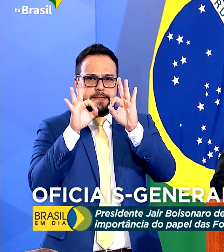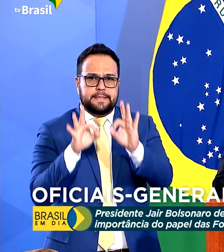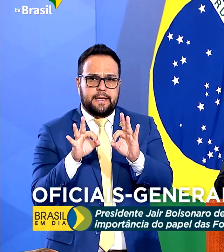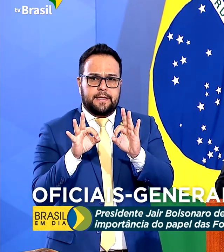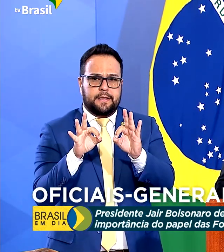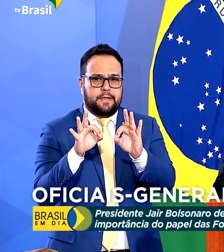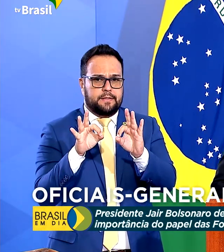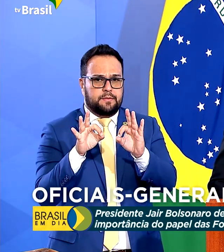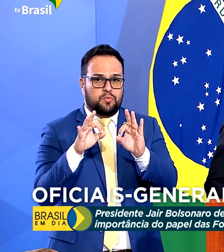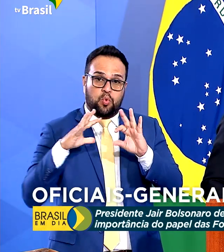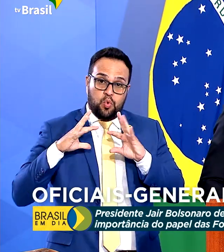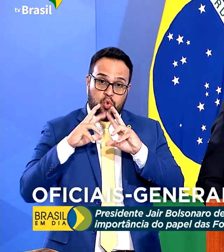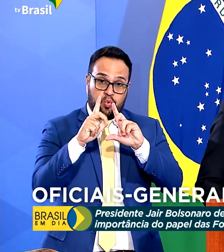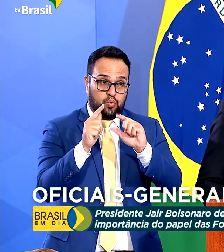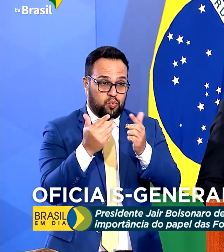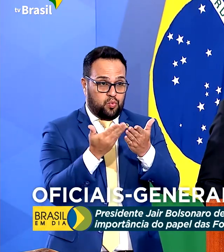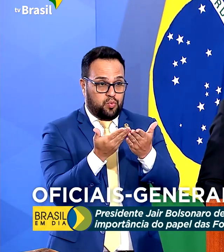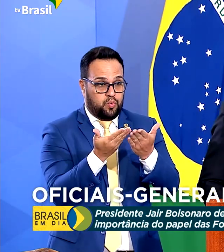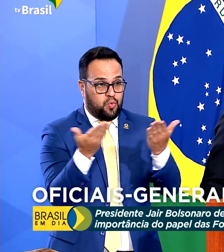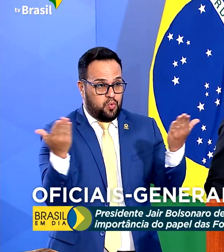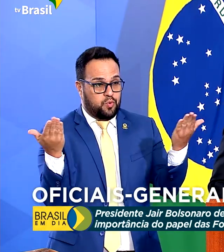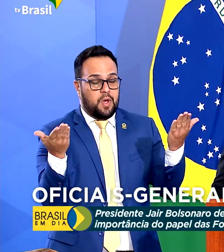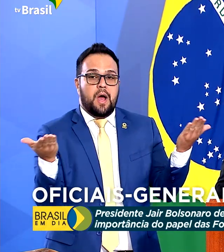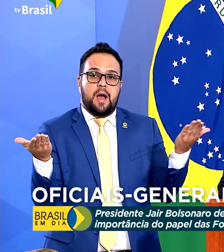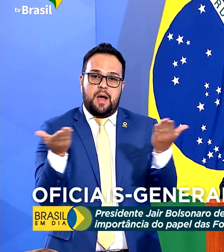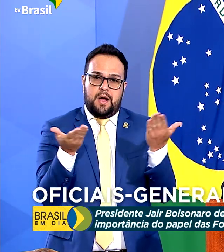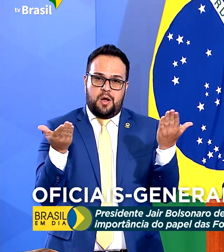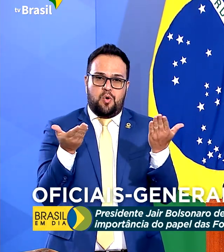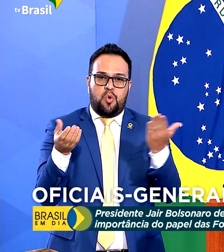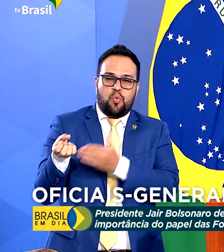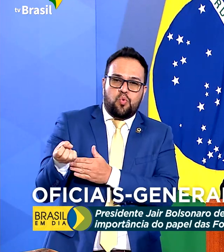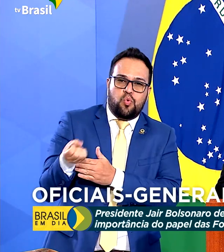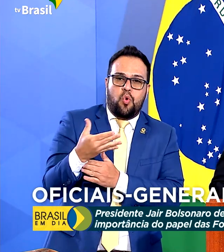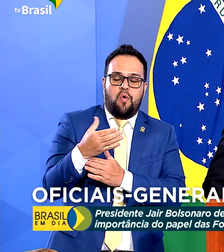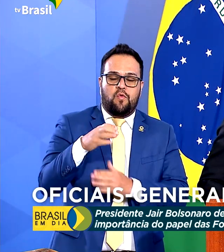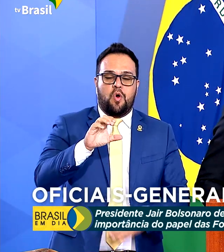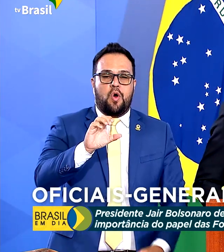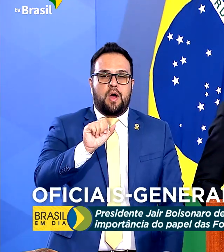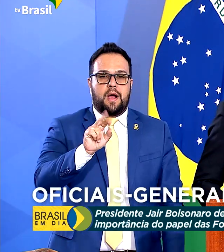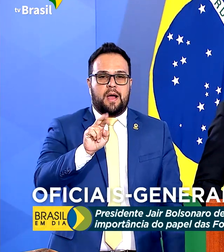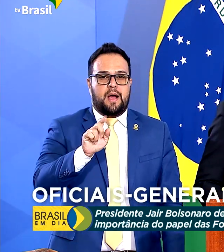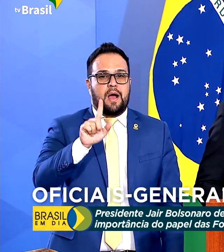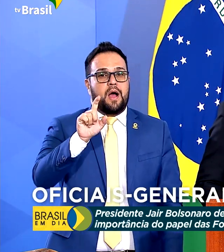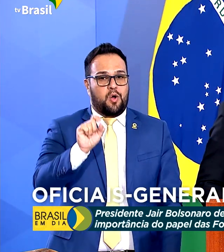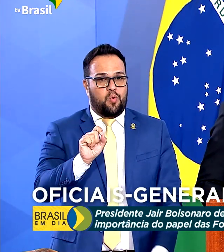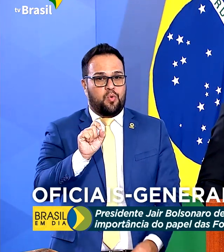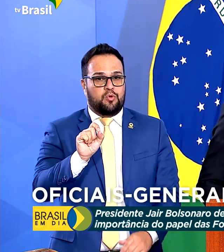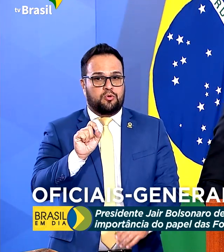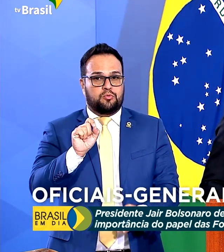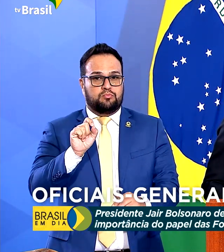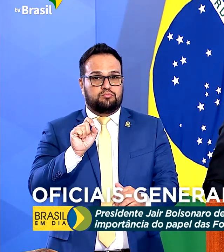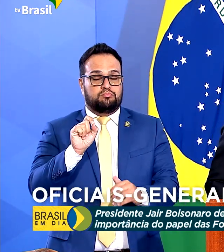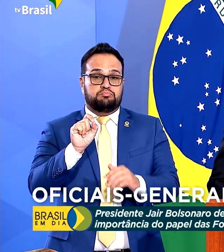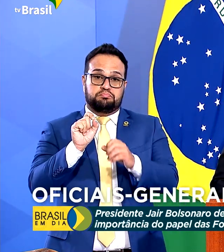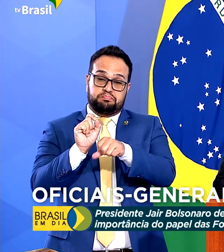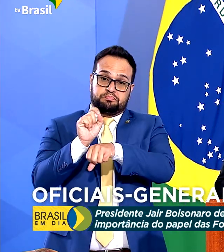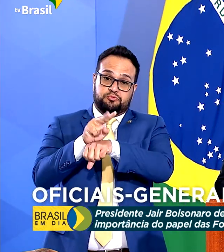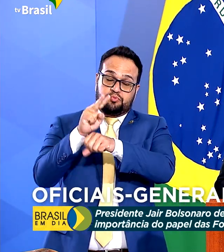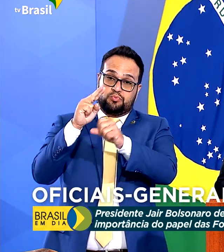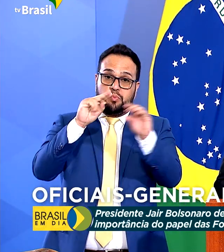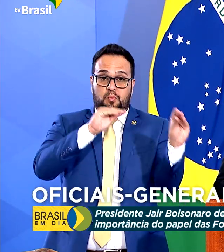os senhores que ocupam novos cargos a partir de agora, que o nosso país